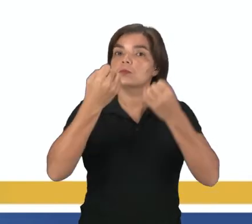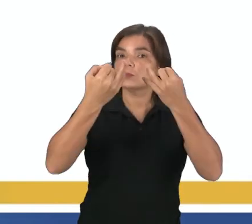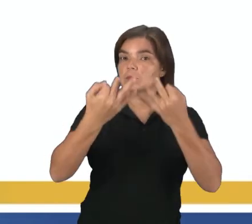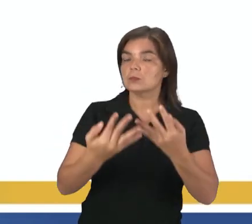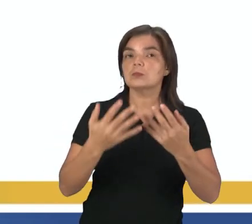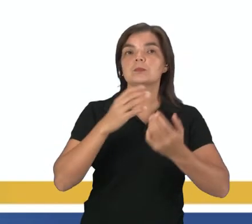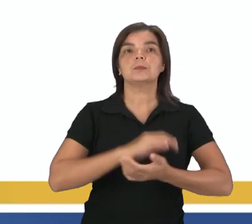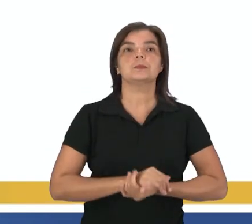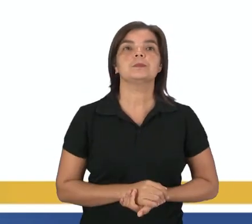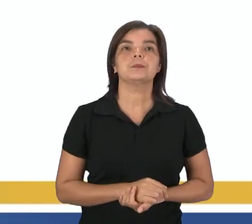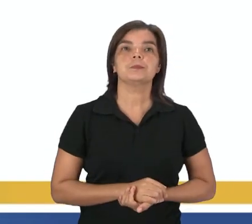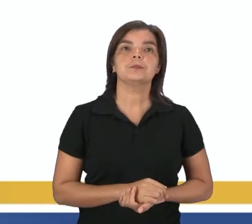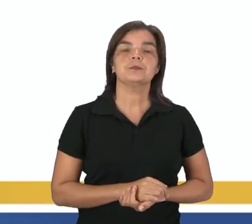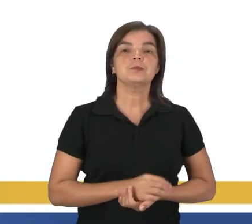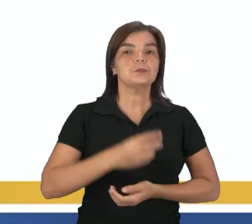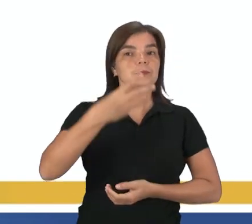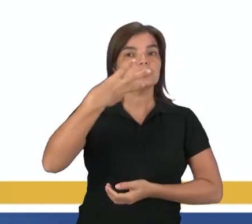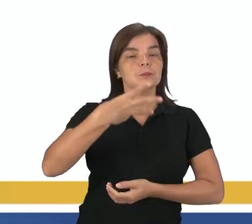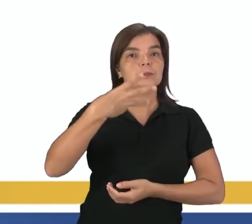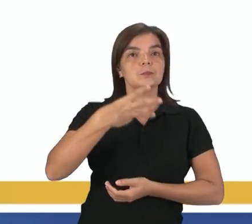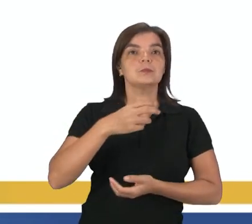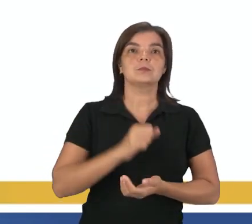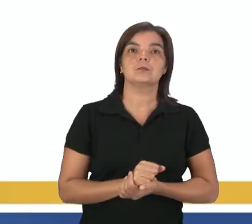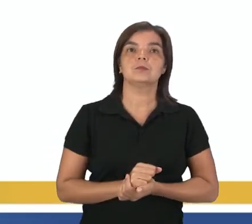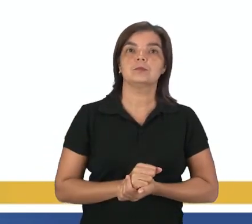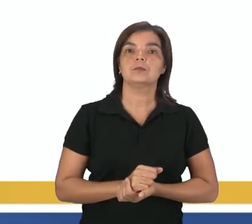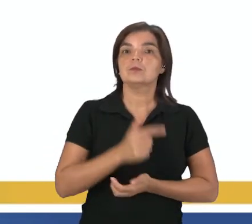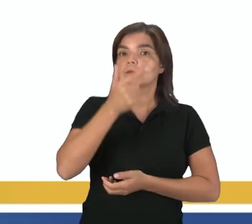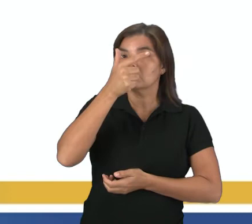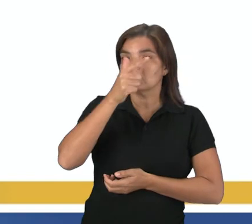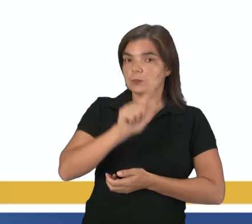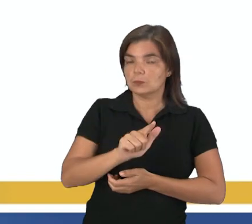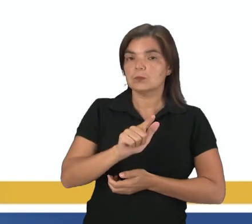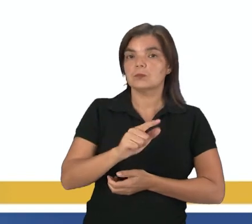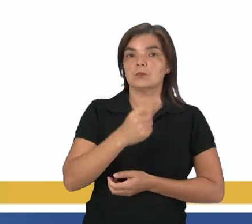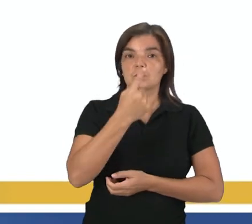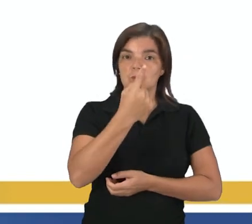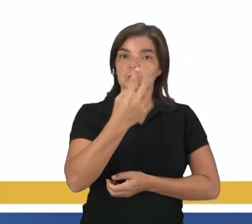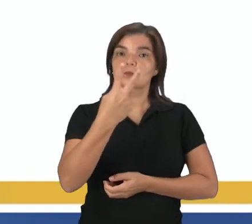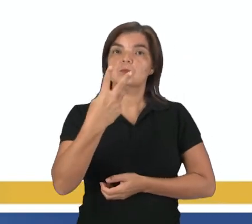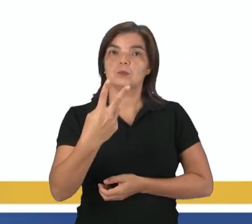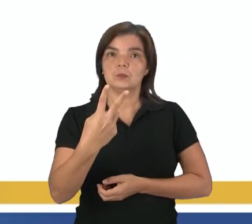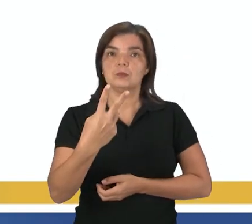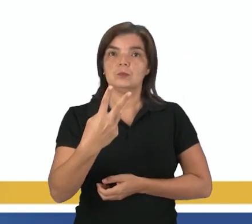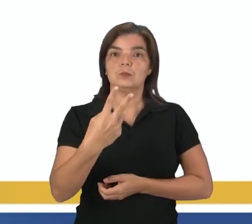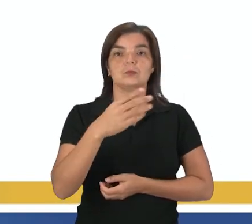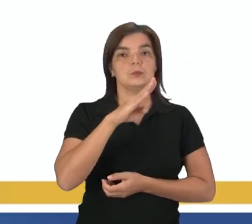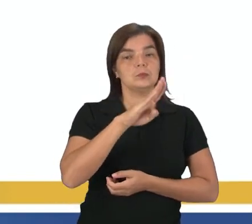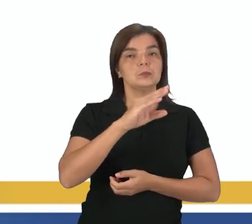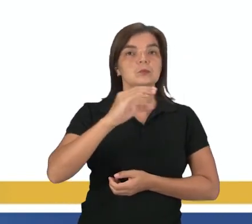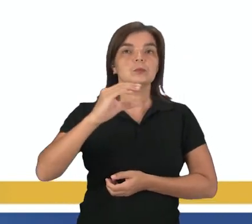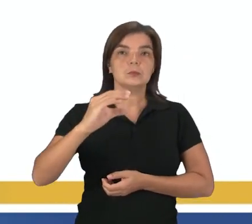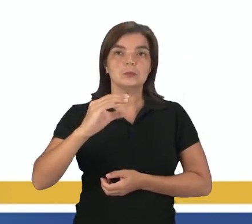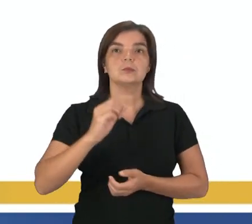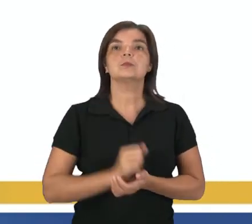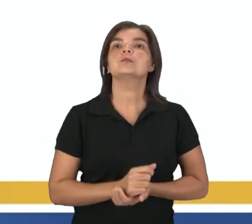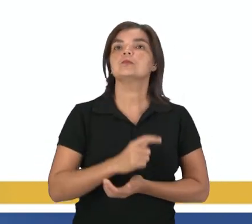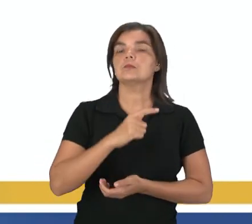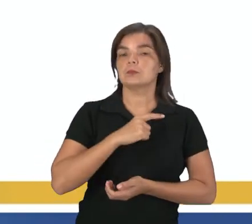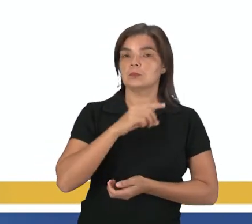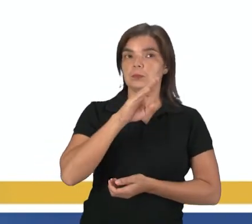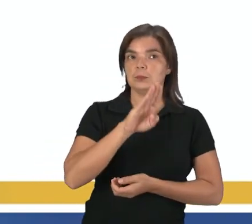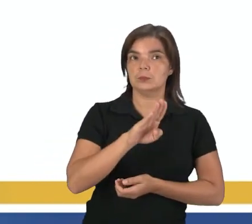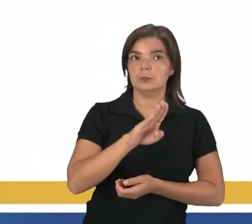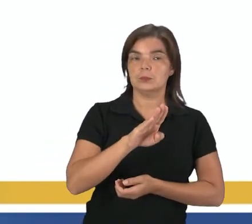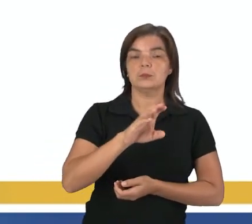dando. O terceiro passo é, eu vou repetir os passos 1 e 2 para os pontos B e C, e aí eu vou obter